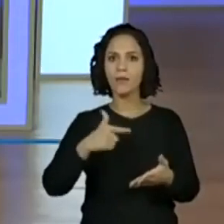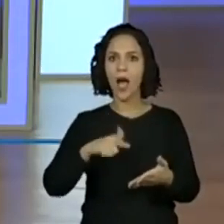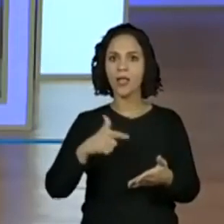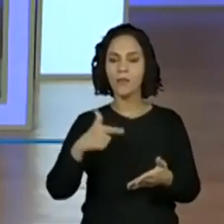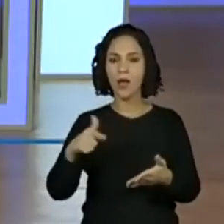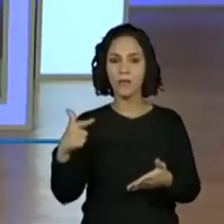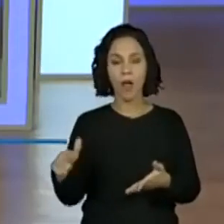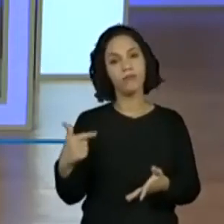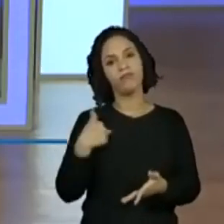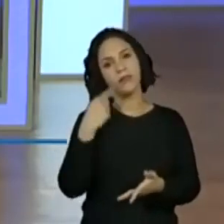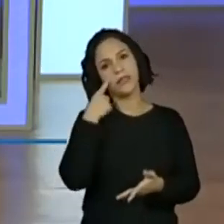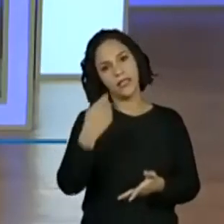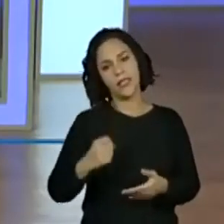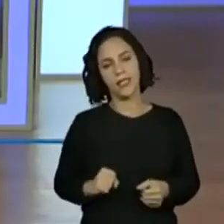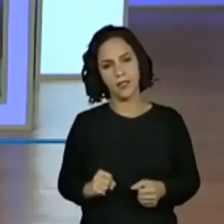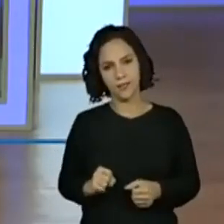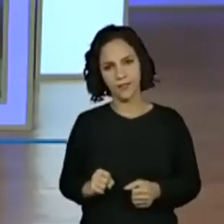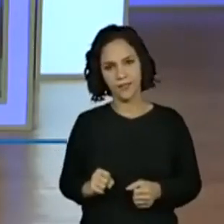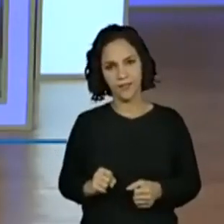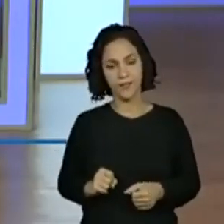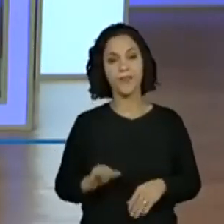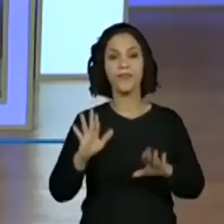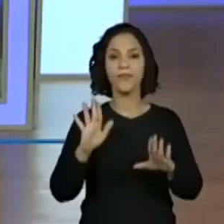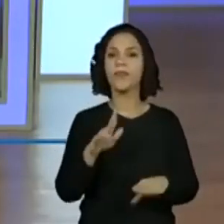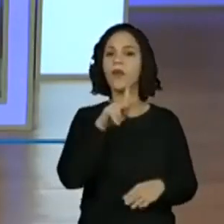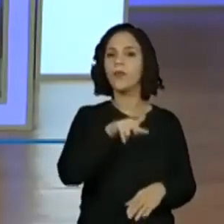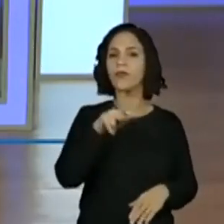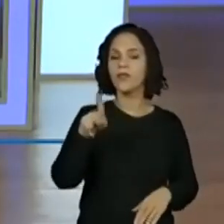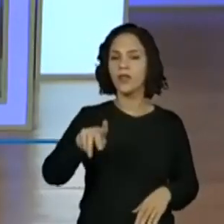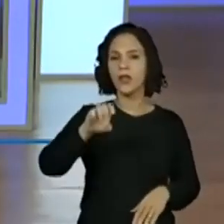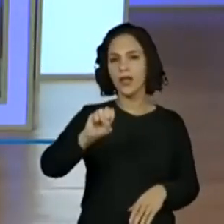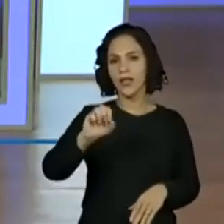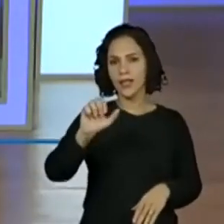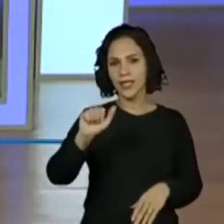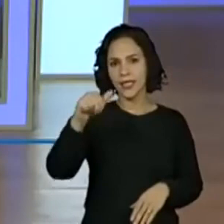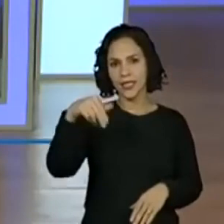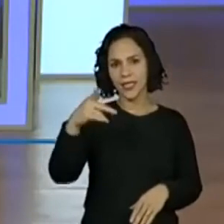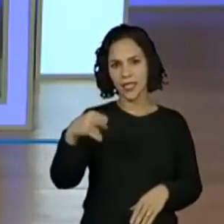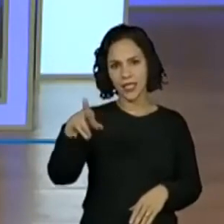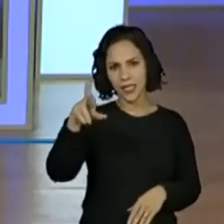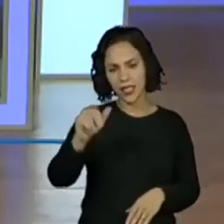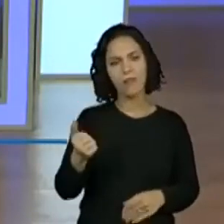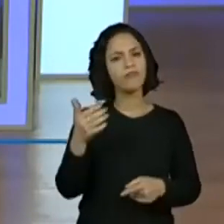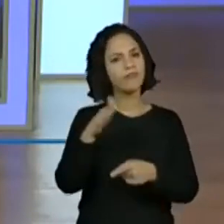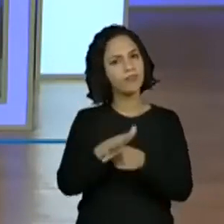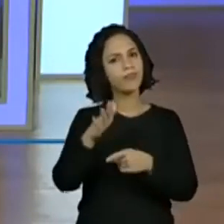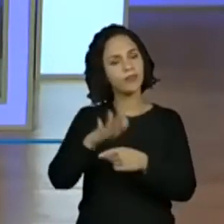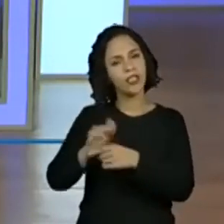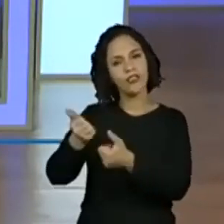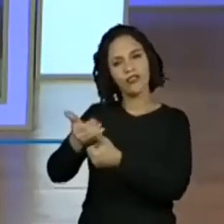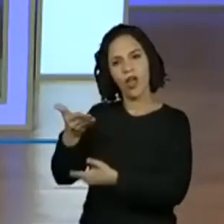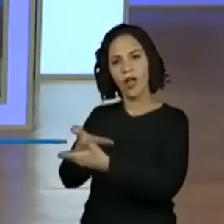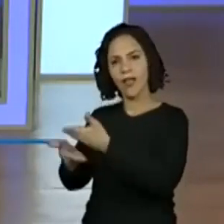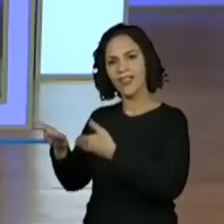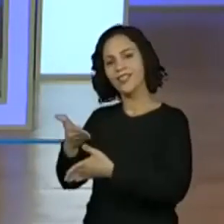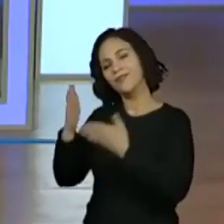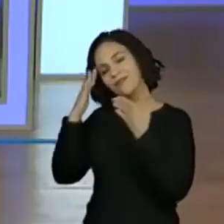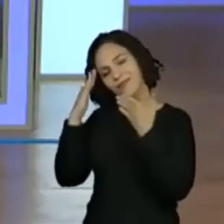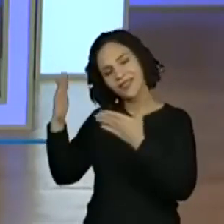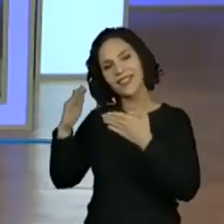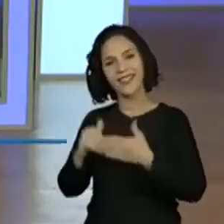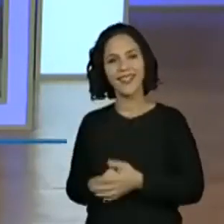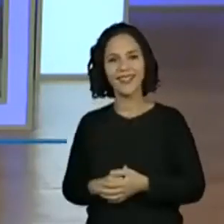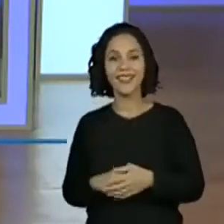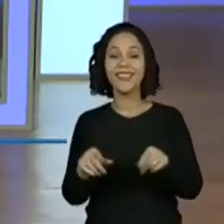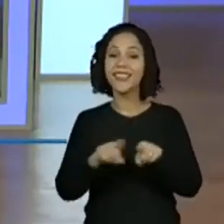porque muito me interessa. Isso mesmo. A professora Sandra contribuindo aí, auxiliando no chat. Obrigada, professora Sandra.